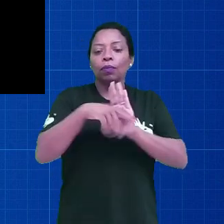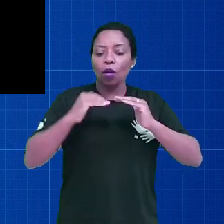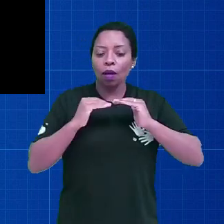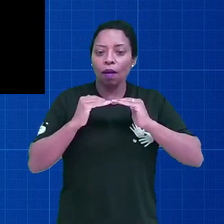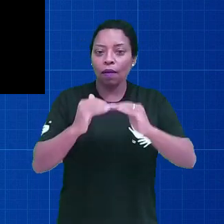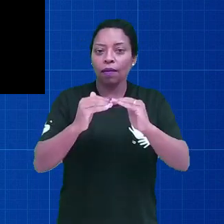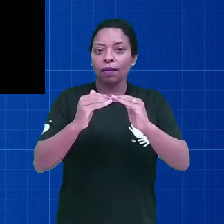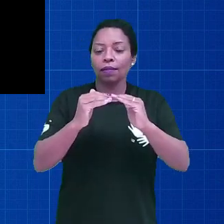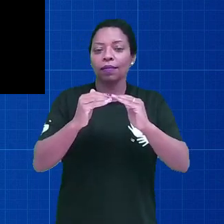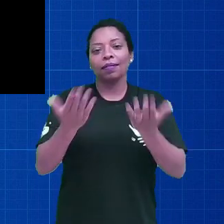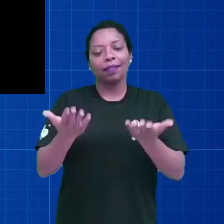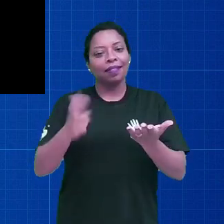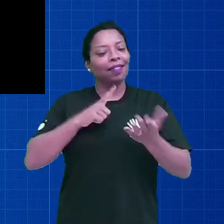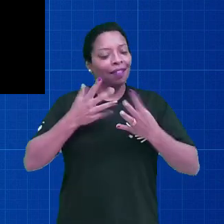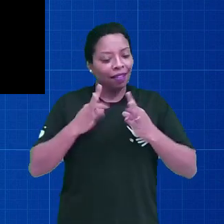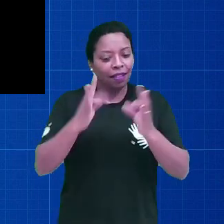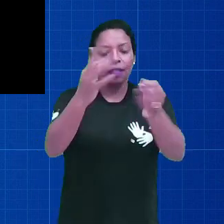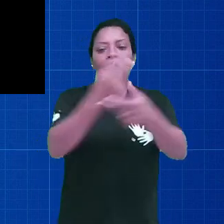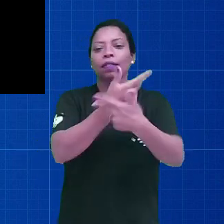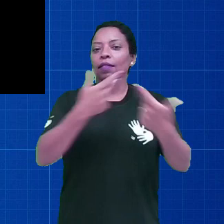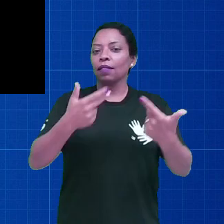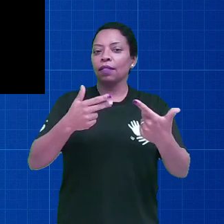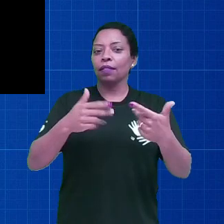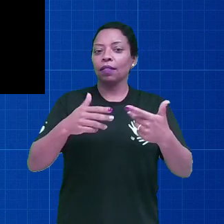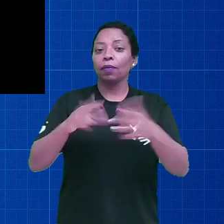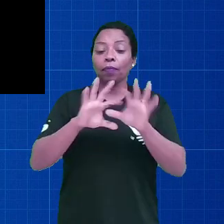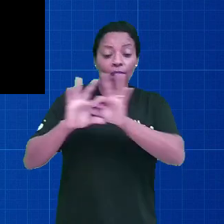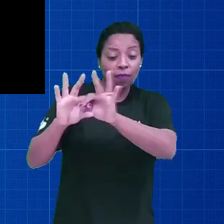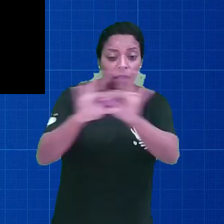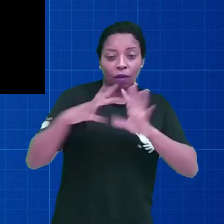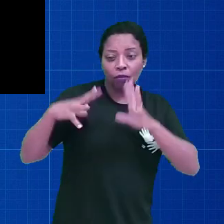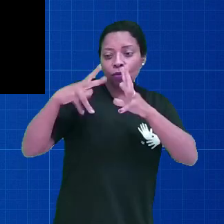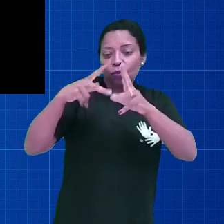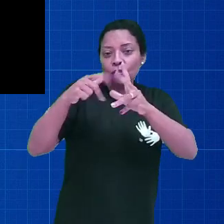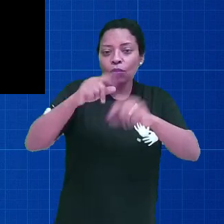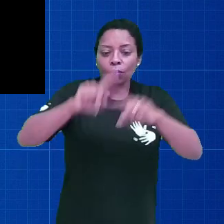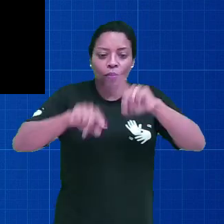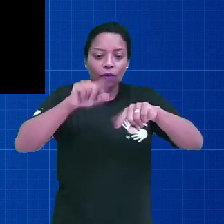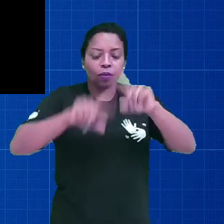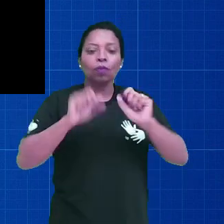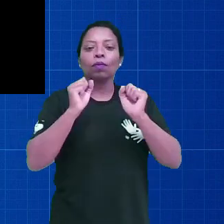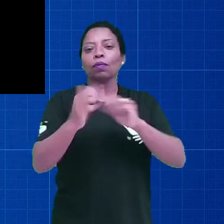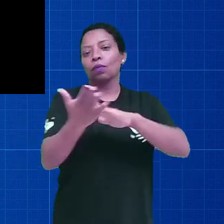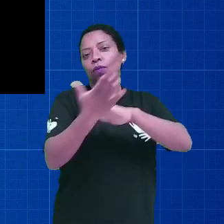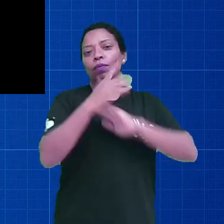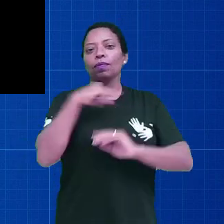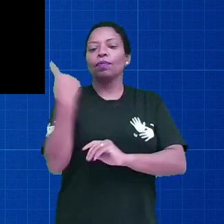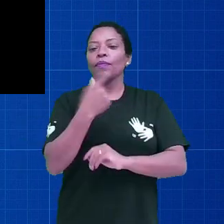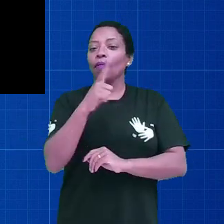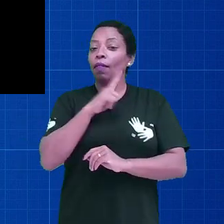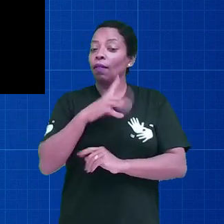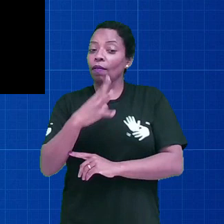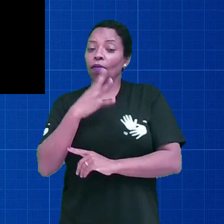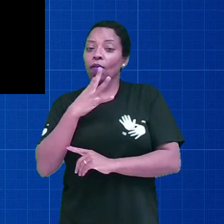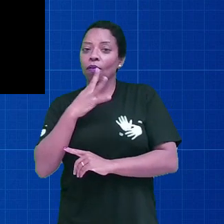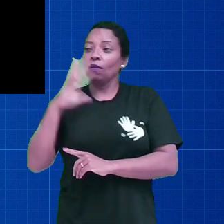hoje possibilitou que a gente tenha uma caracterização ambiental muito mais ampla do que a gente tinha